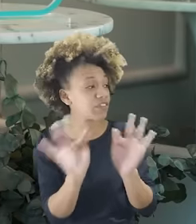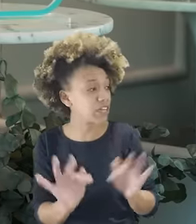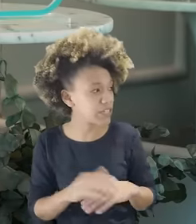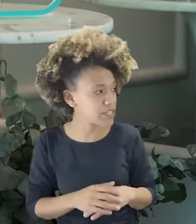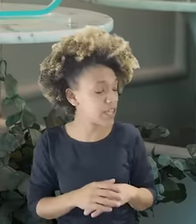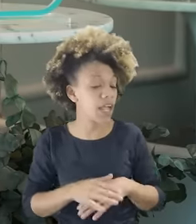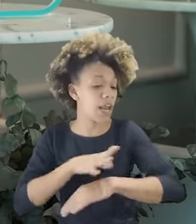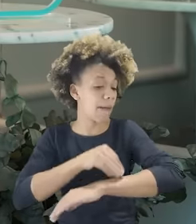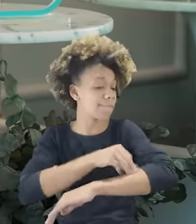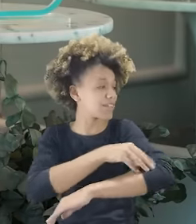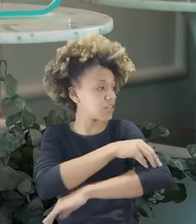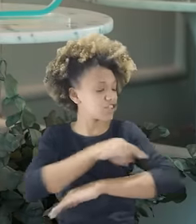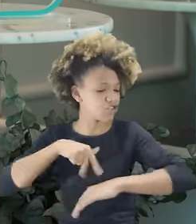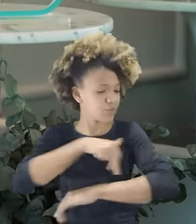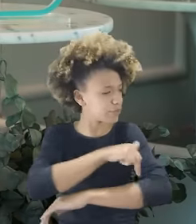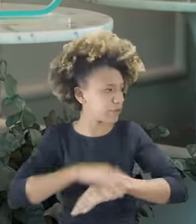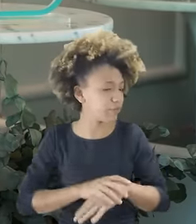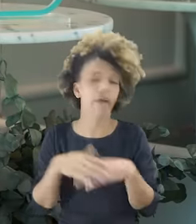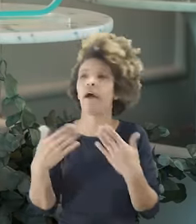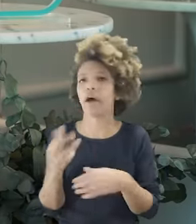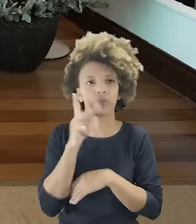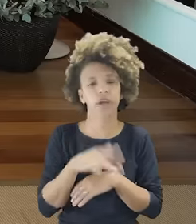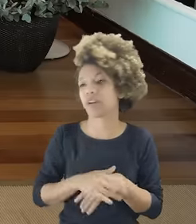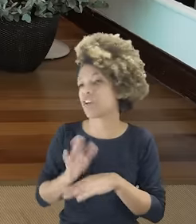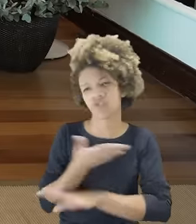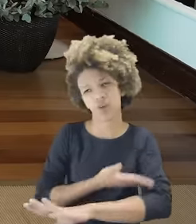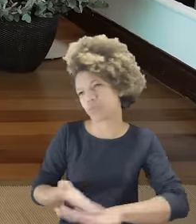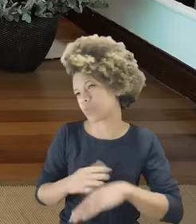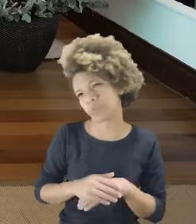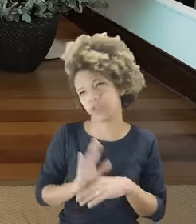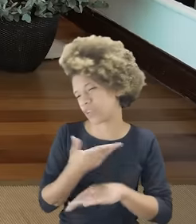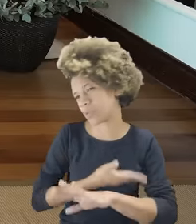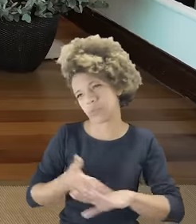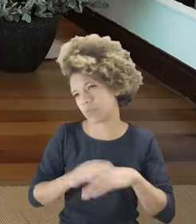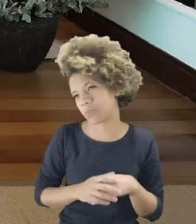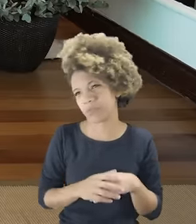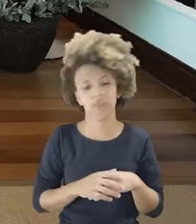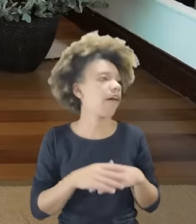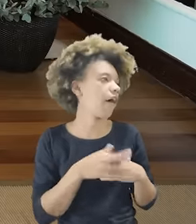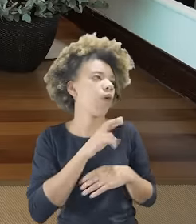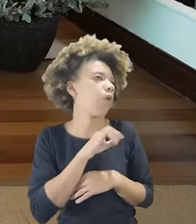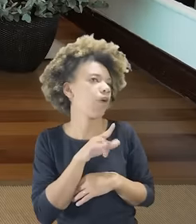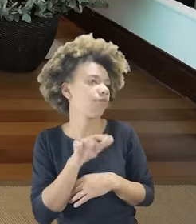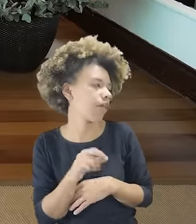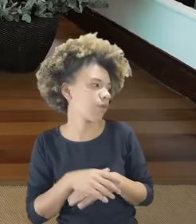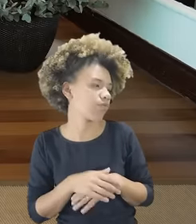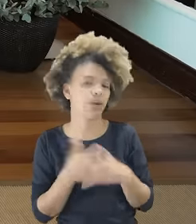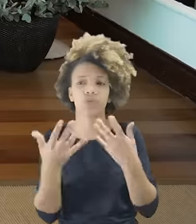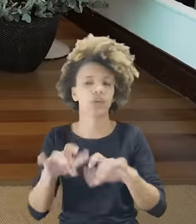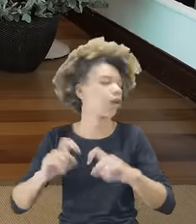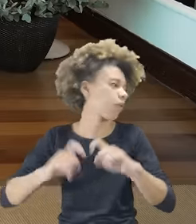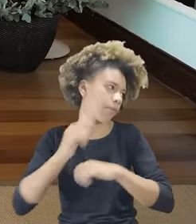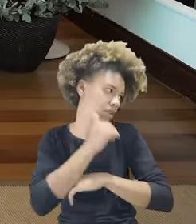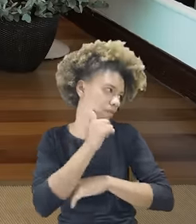o cara é massagista de modelo o cara que ah ela deve ser do ele já acostumou já é o Ronaldo quando ele fala não quero mais